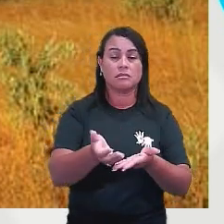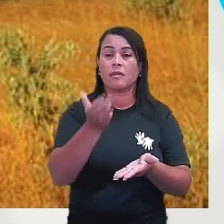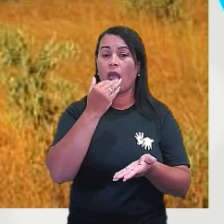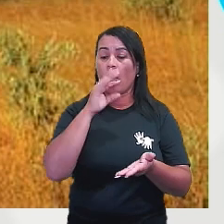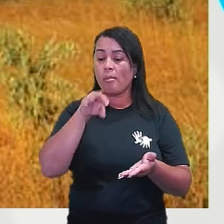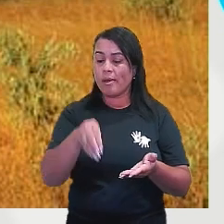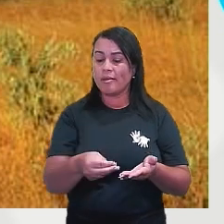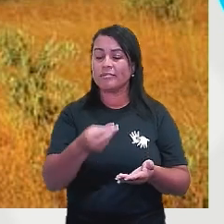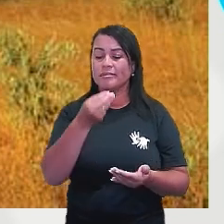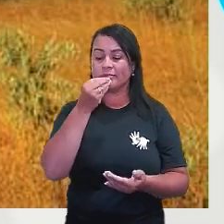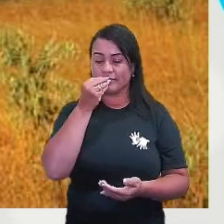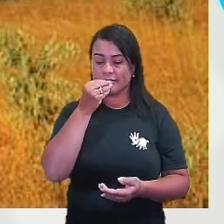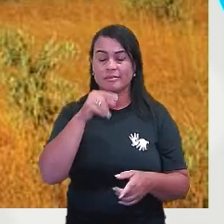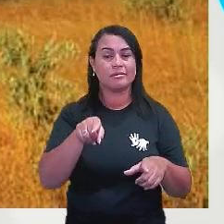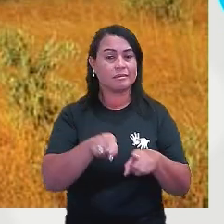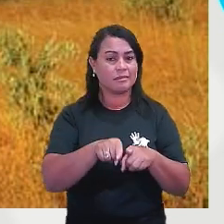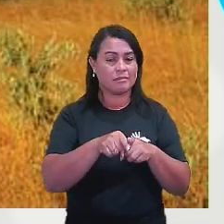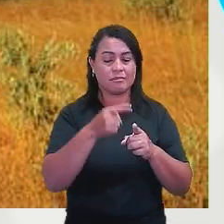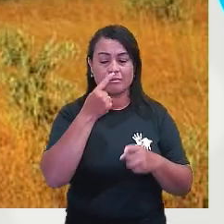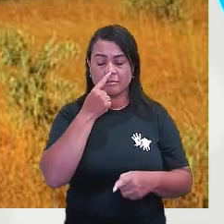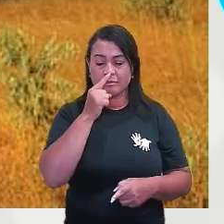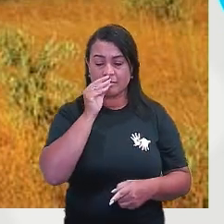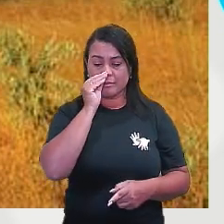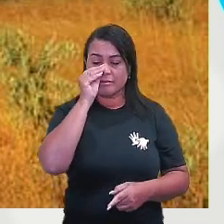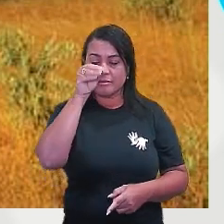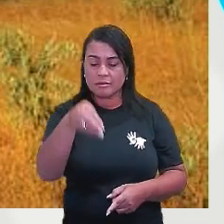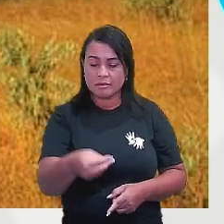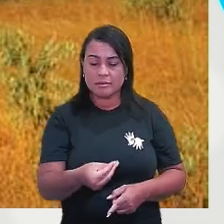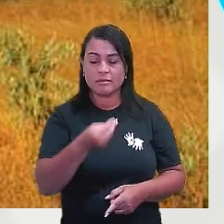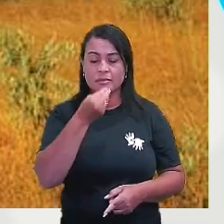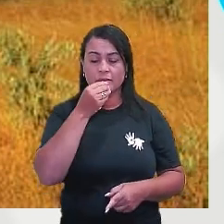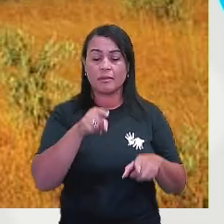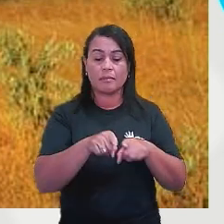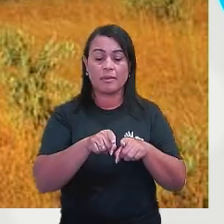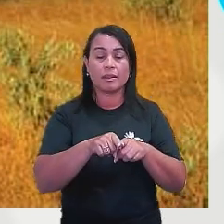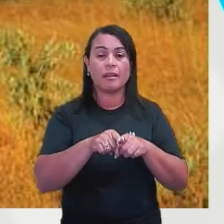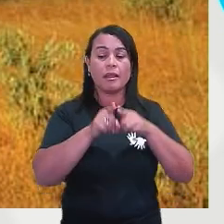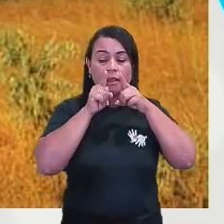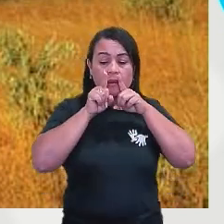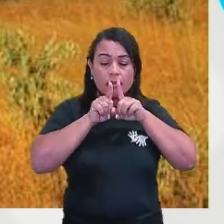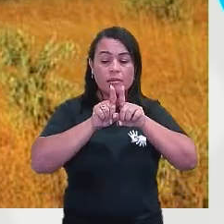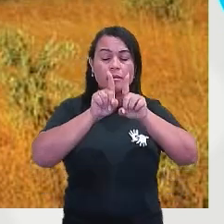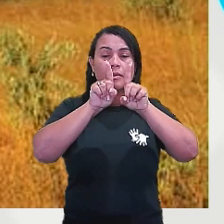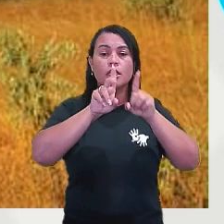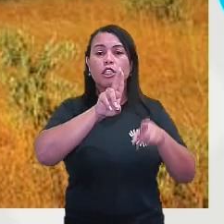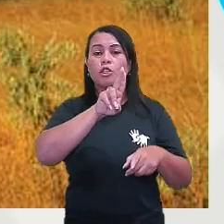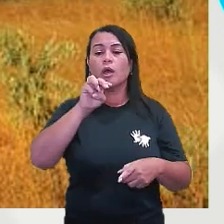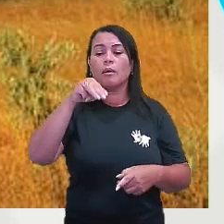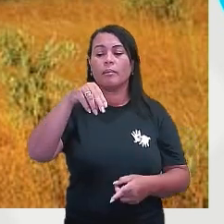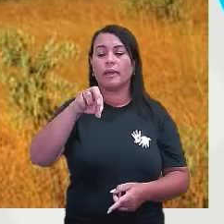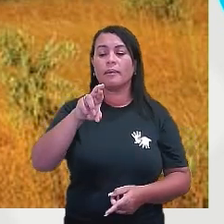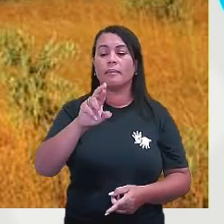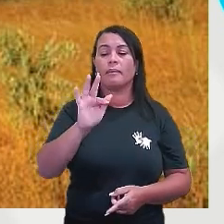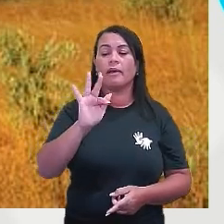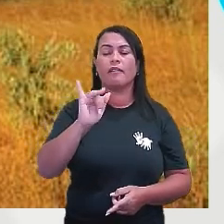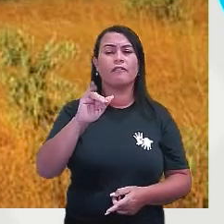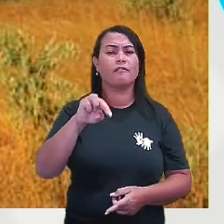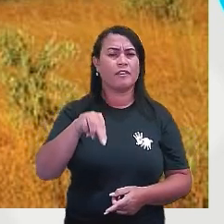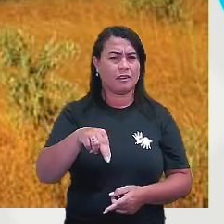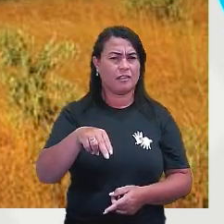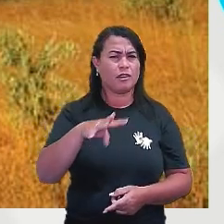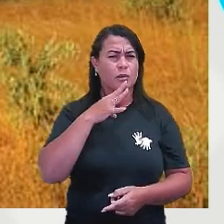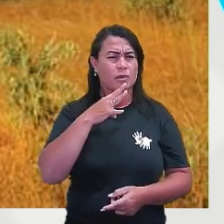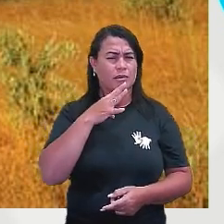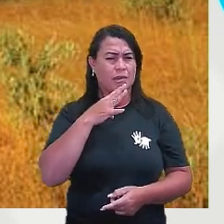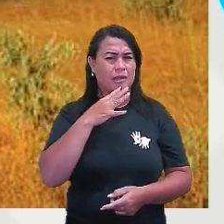alimentar. Ele também tem essas presas superiores, que são chamadas de marfim. Você consegue